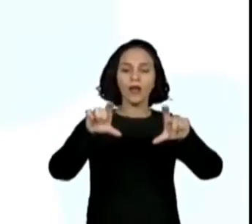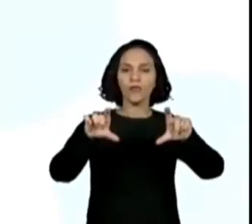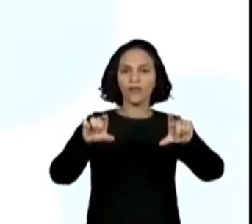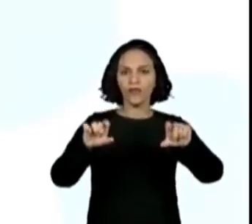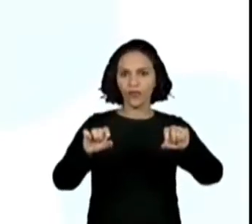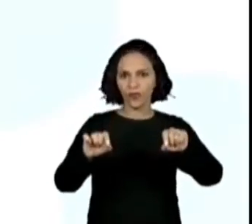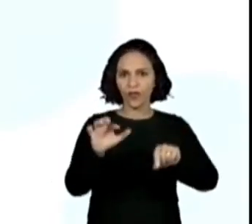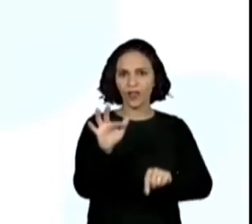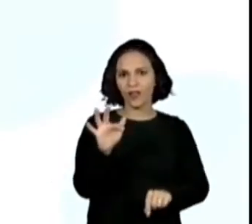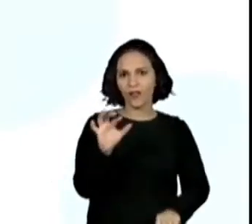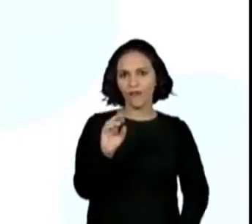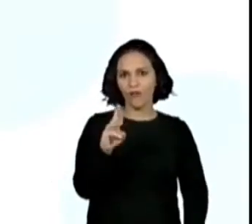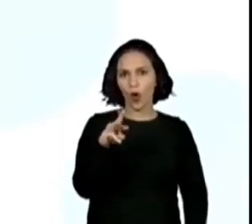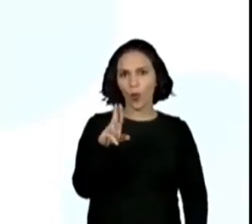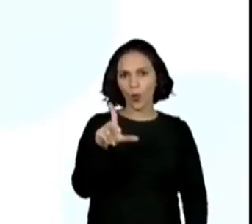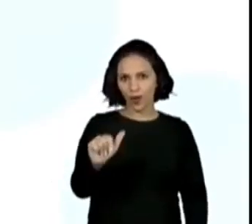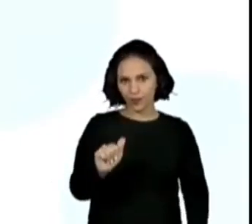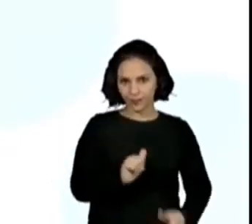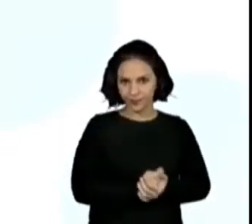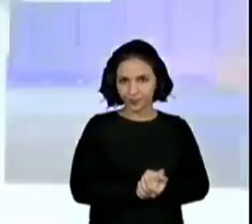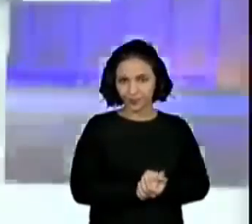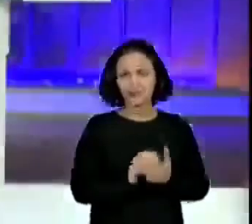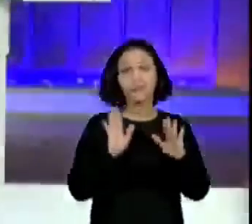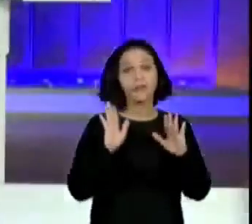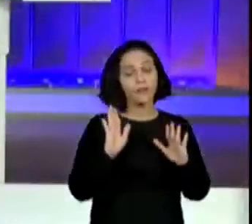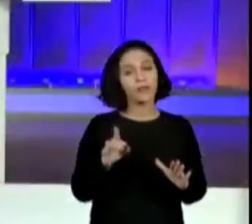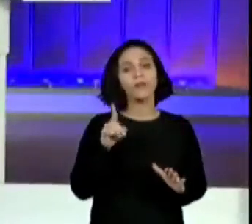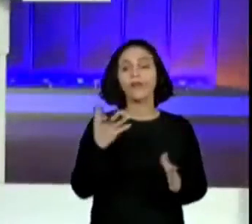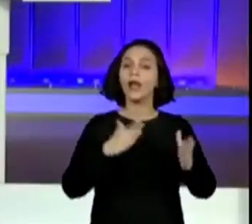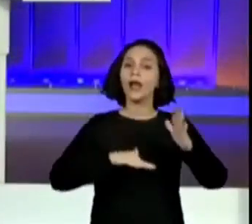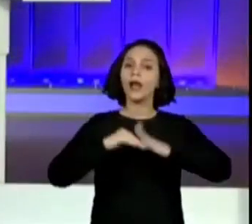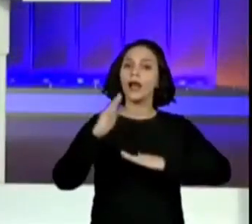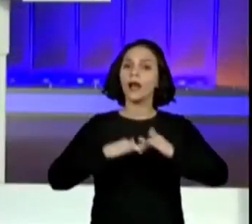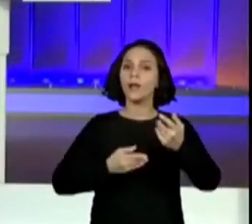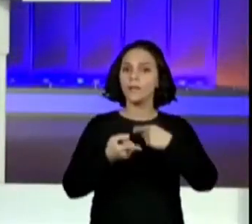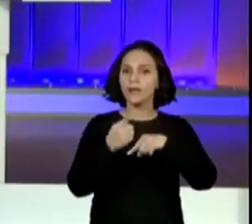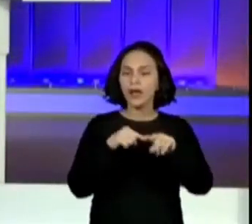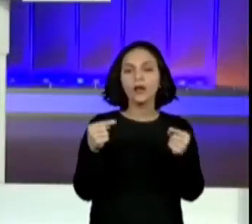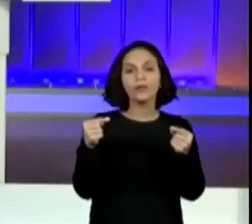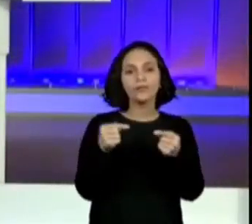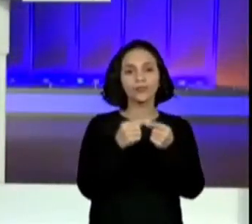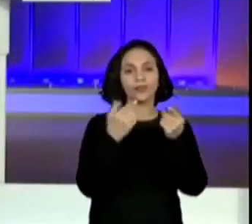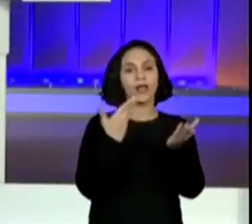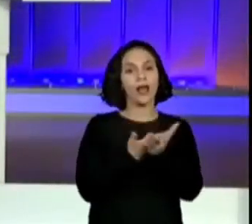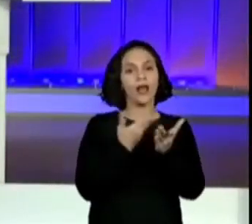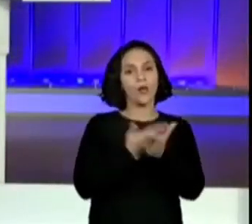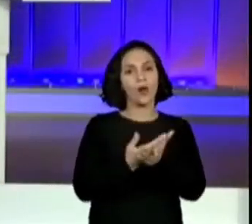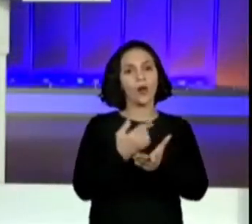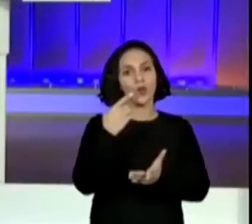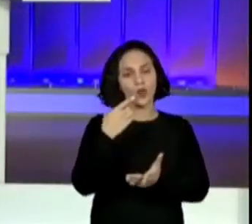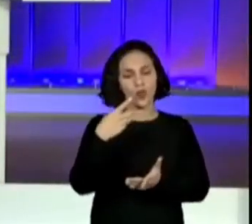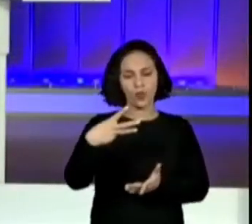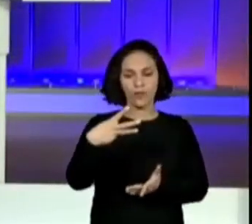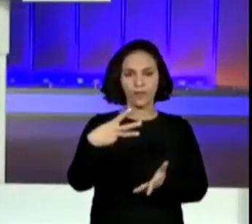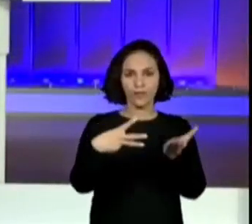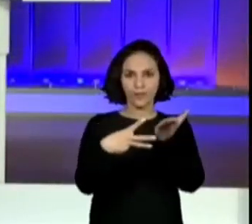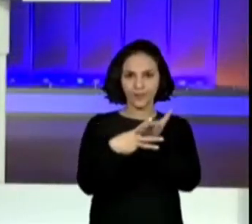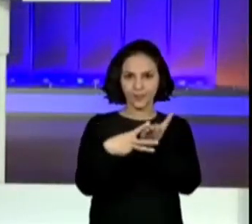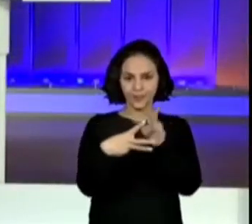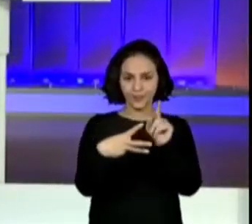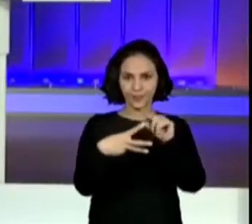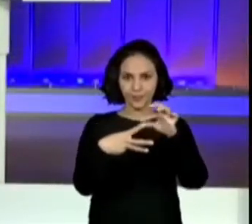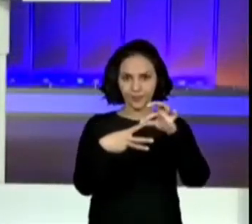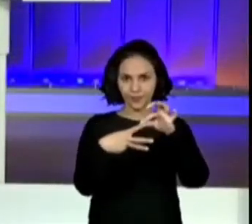algoritmos Então essa é a habilidade do nosso primeiro momento de aula Ok essa essa habilidade que nós vamos utilizar